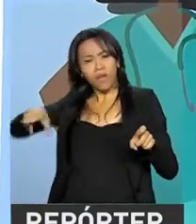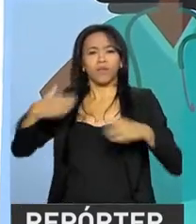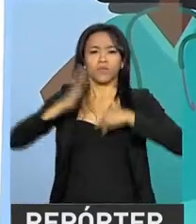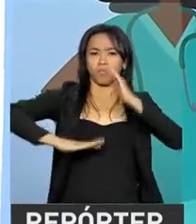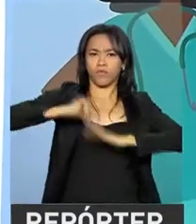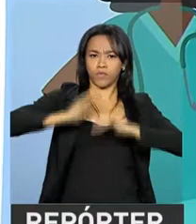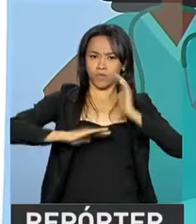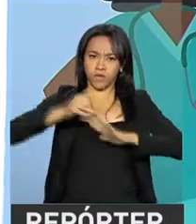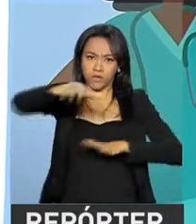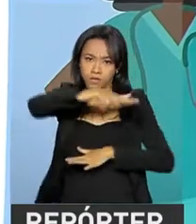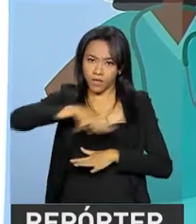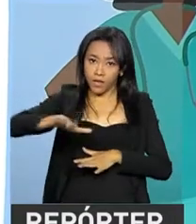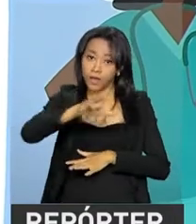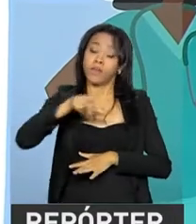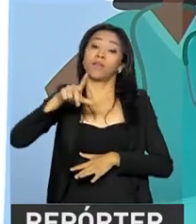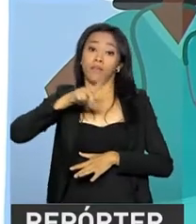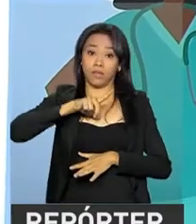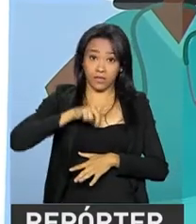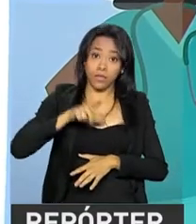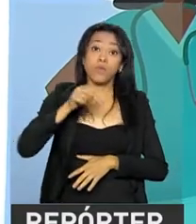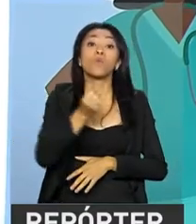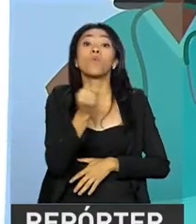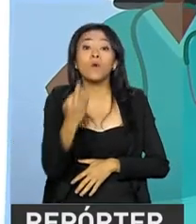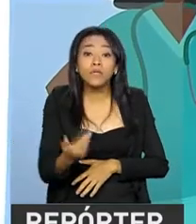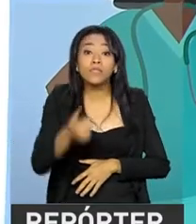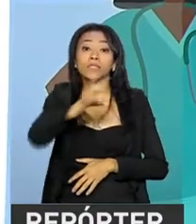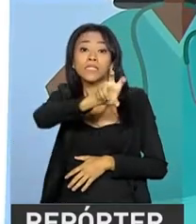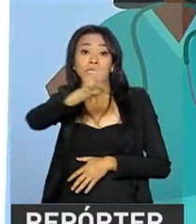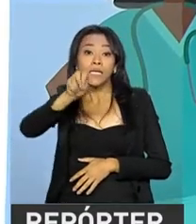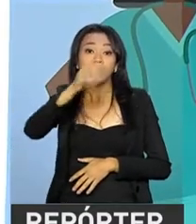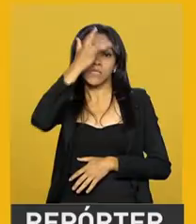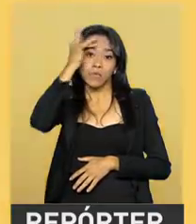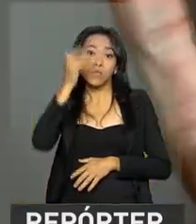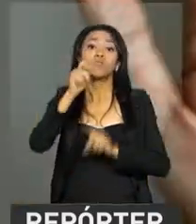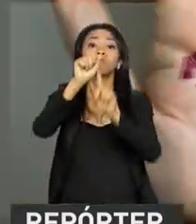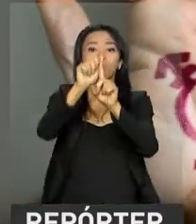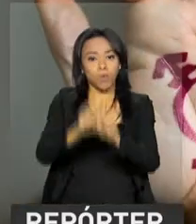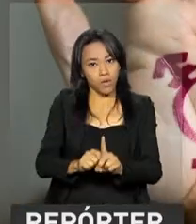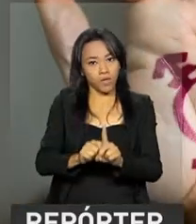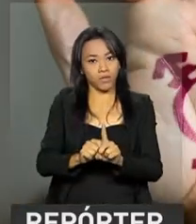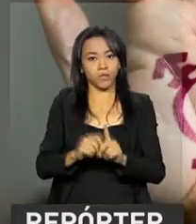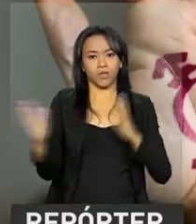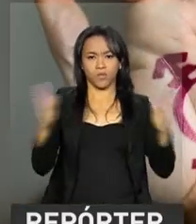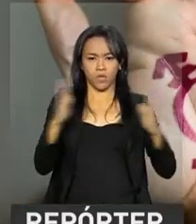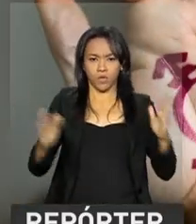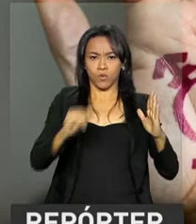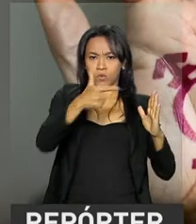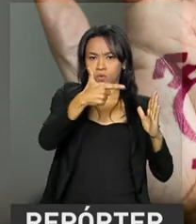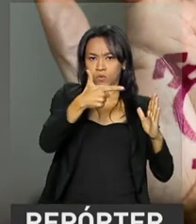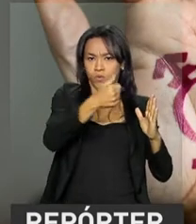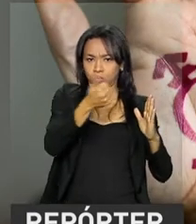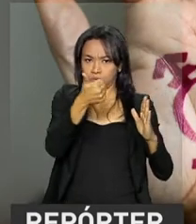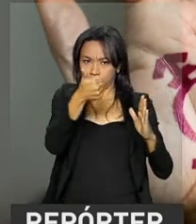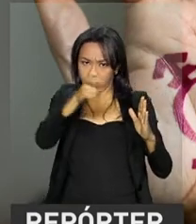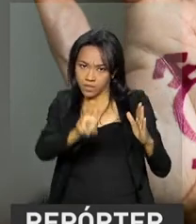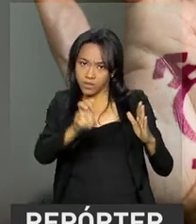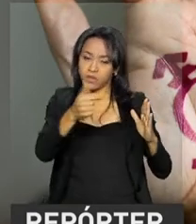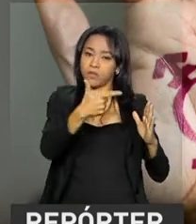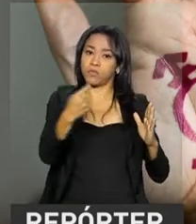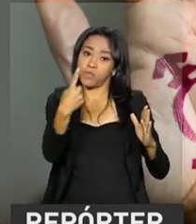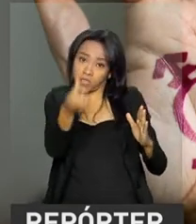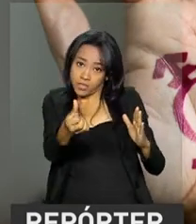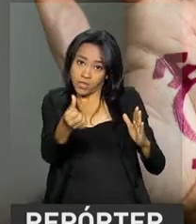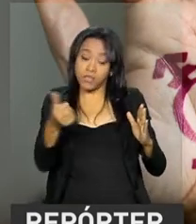e tem a capacidade para atender até 500 pessoas por mês entre 2015 e 2016 foi